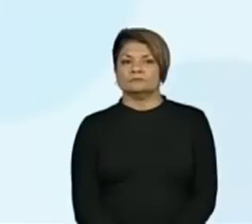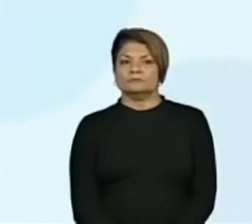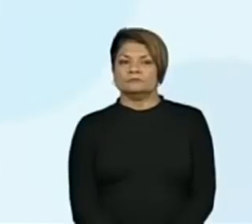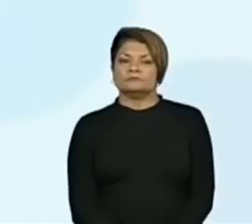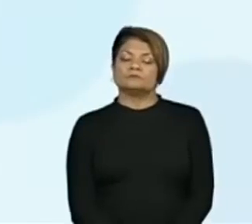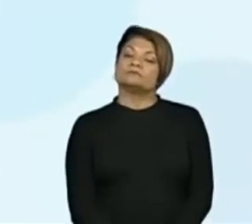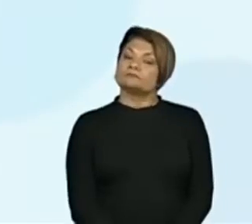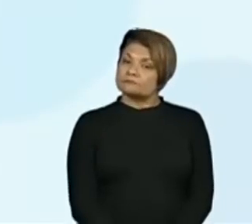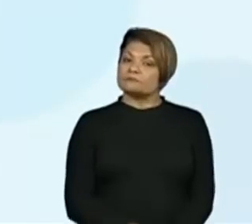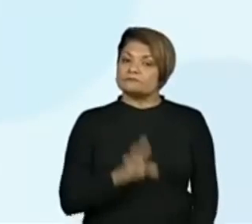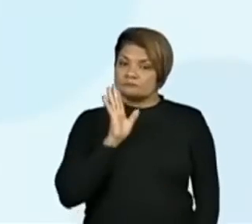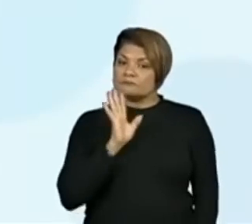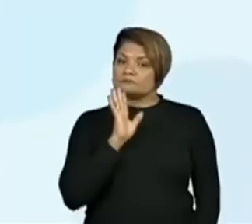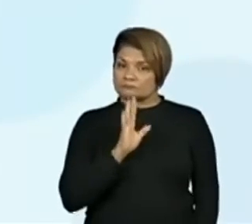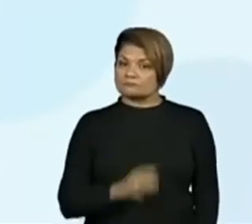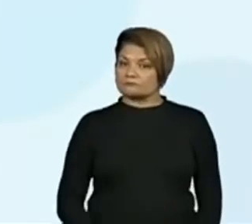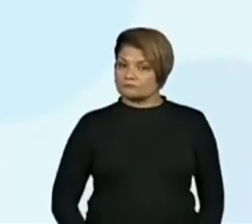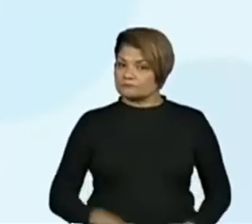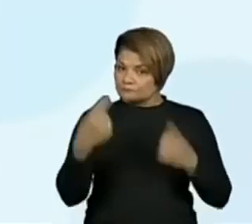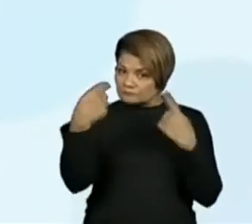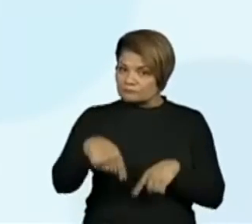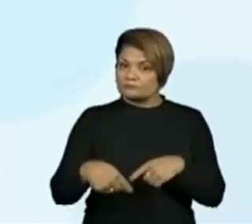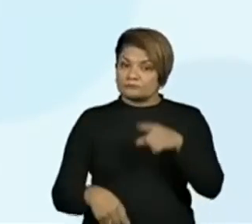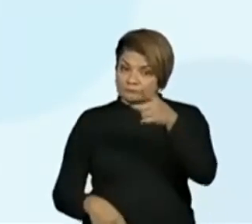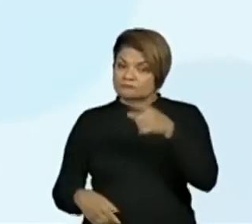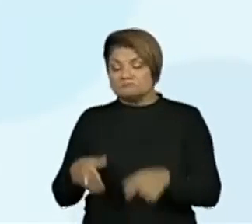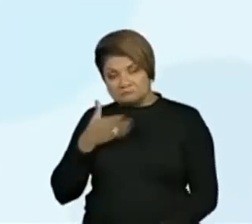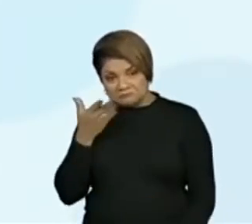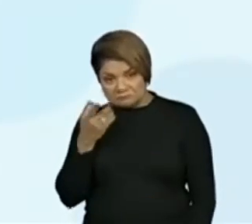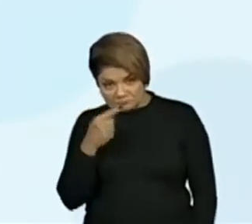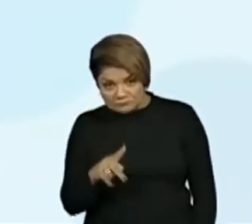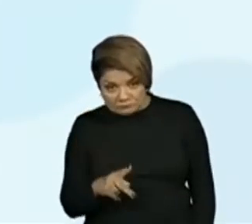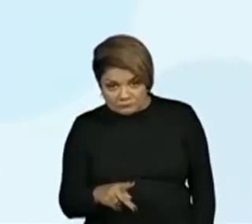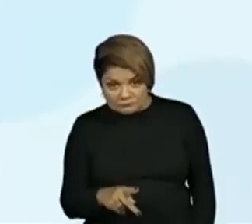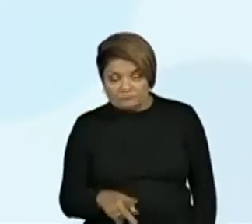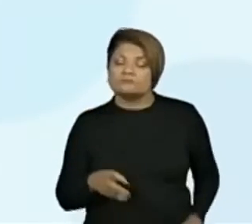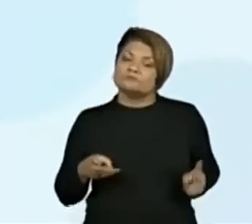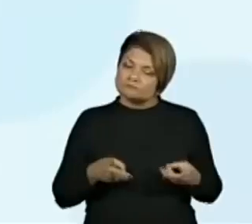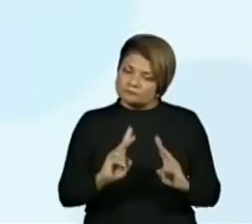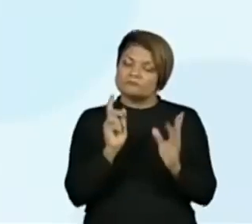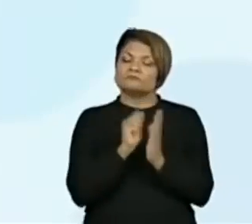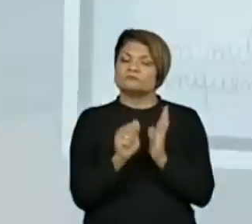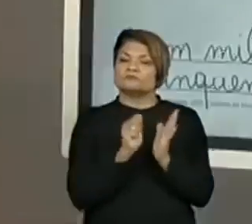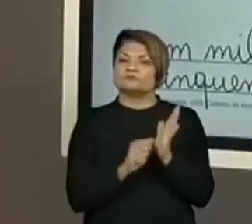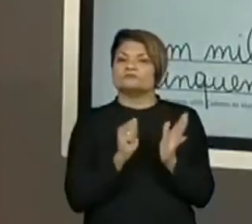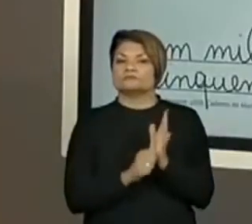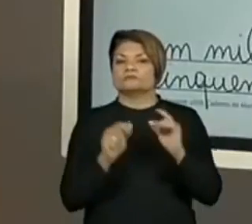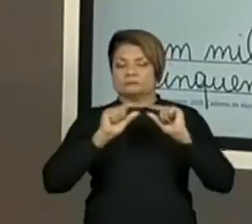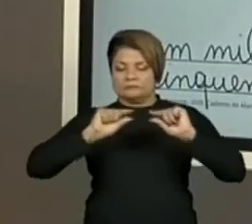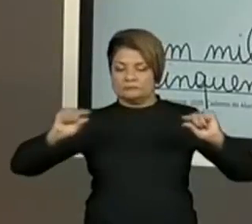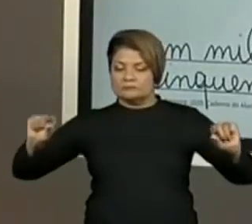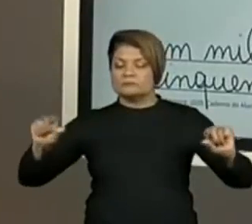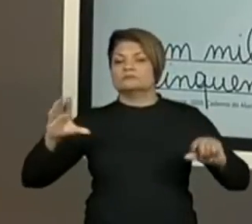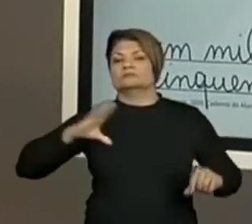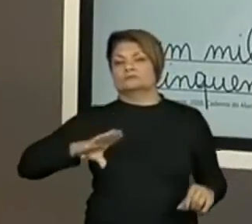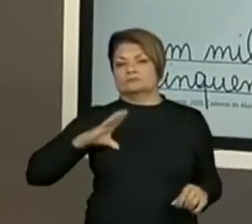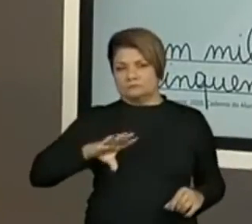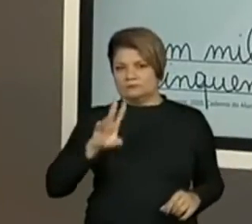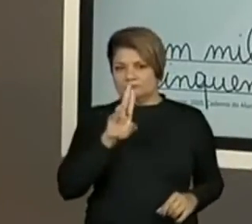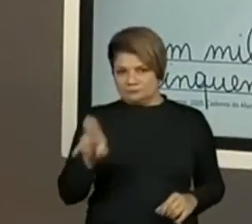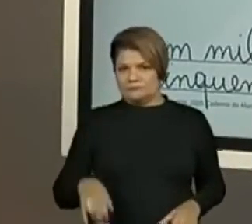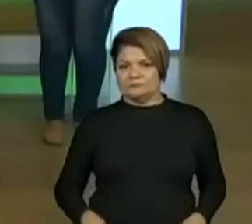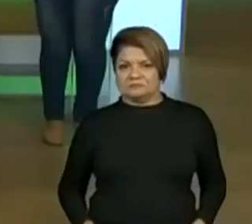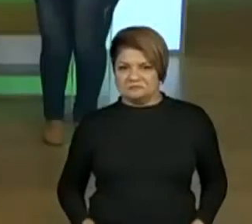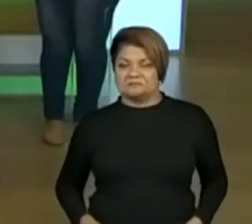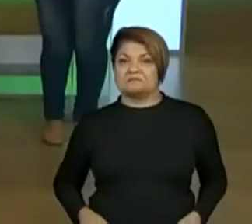Olha que legal. E fica aí de desafio, se foi fácil para você, continuar escrevendo os números... por extenso, certo?